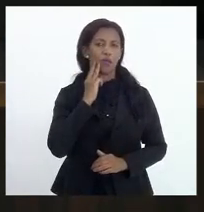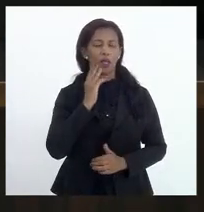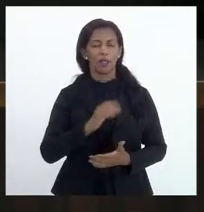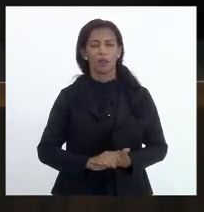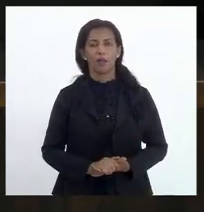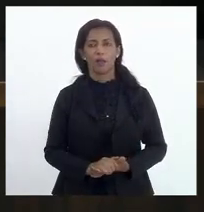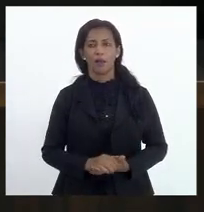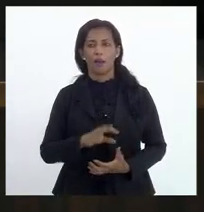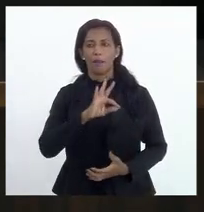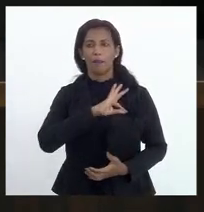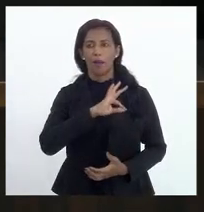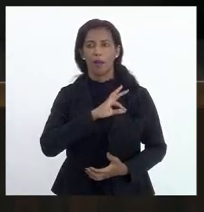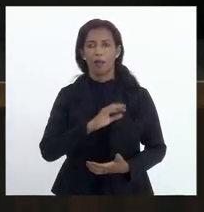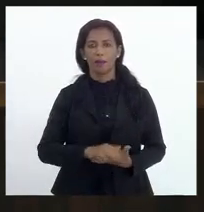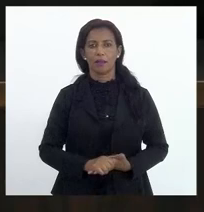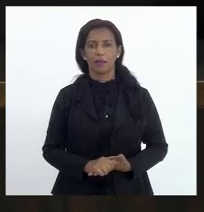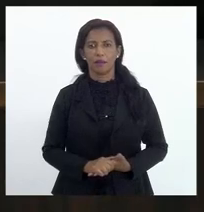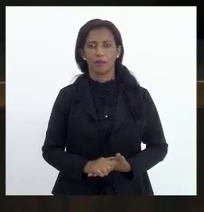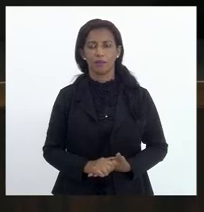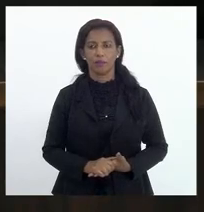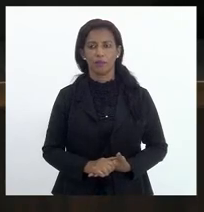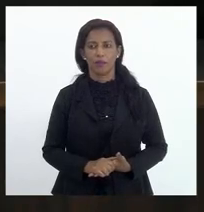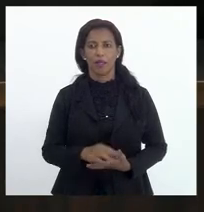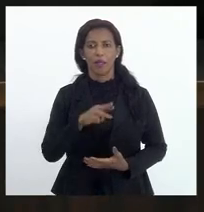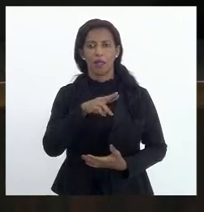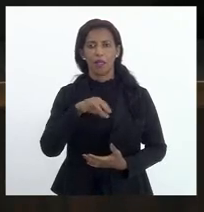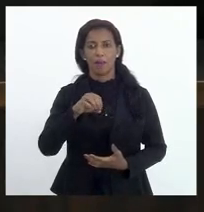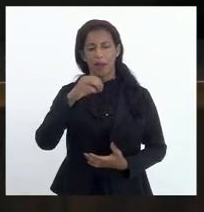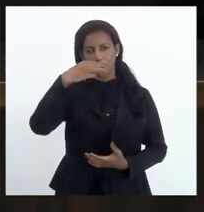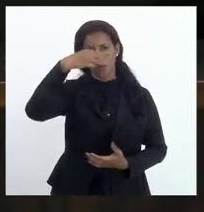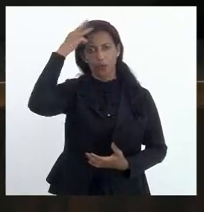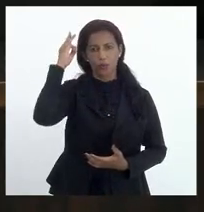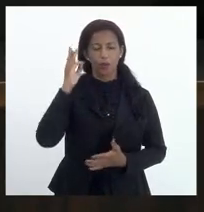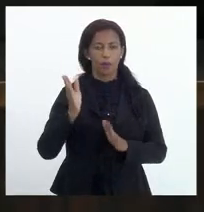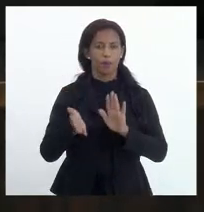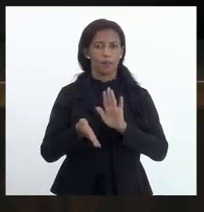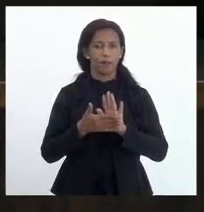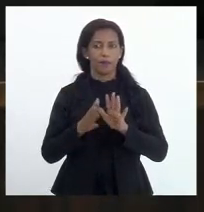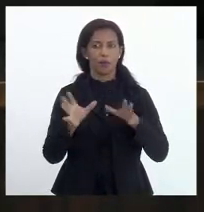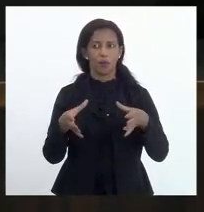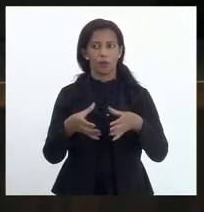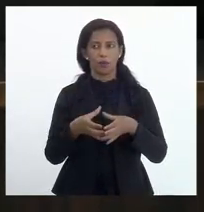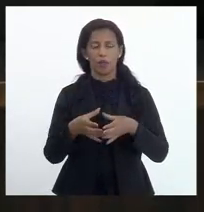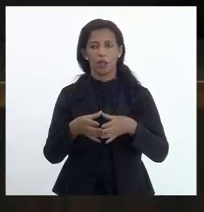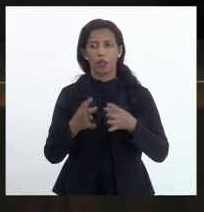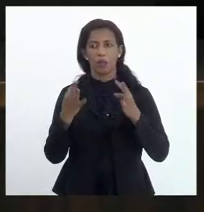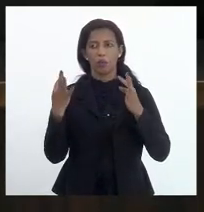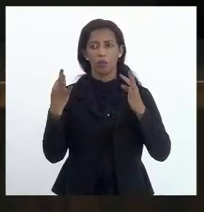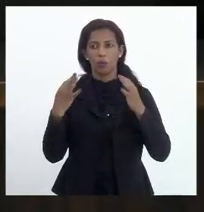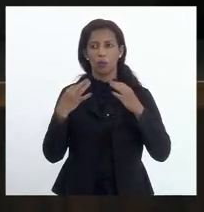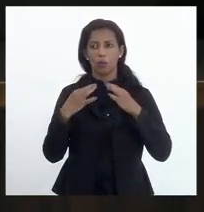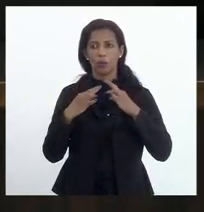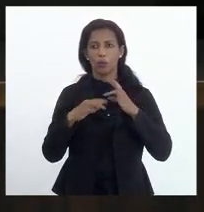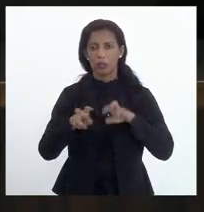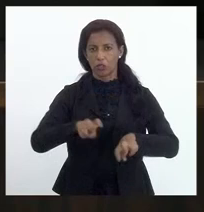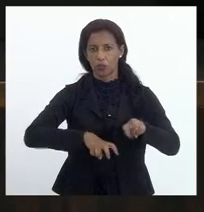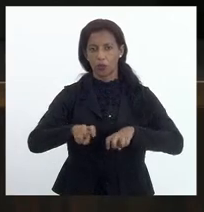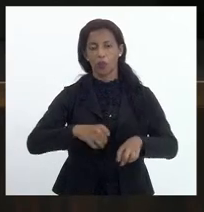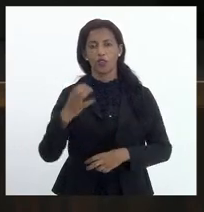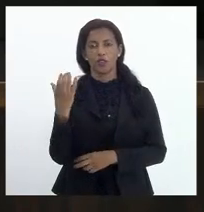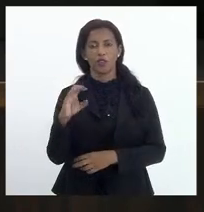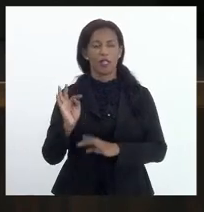Carneiro, Marta Rocha, Valdeque Carneiro e Márcio Pacheco. Pendente de pareceres das comissões de transporte, ciência e tecnologia,